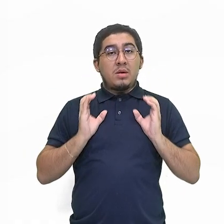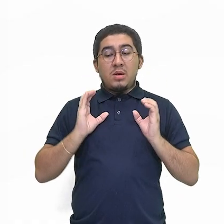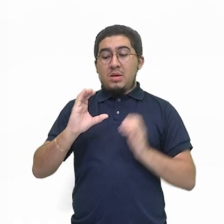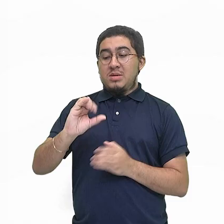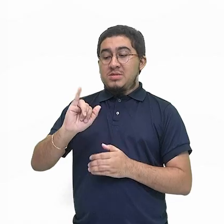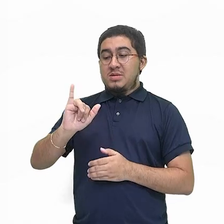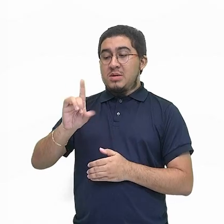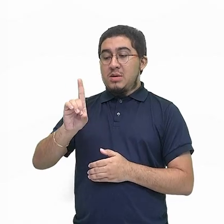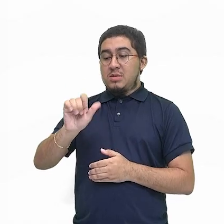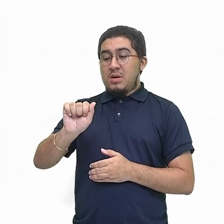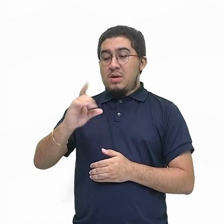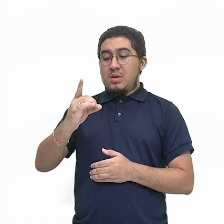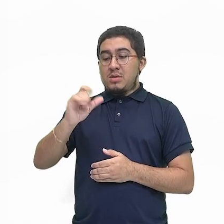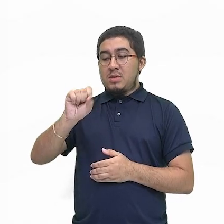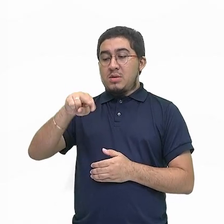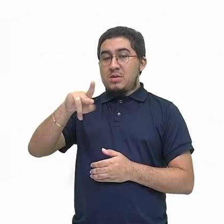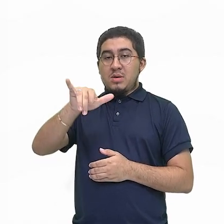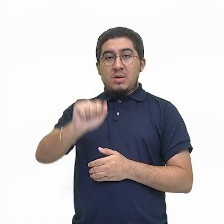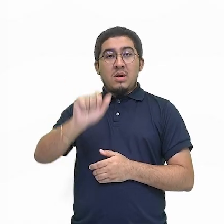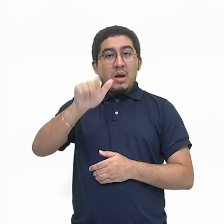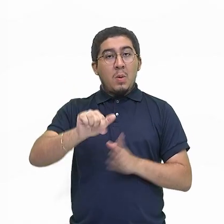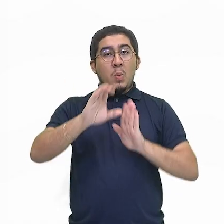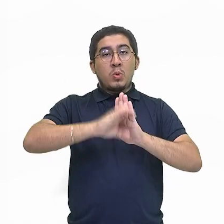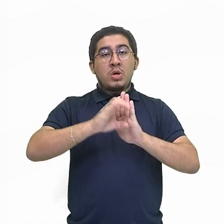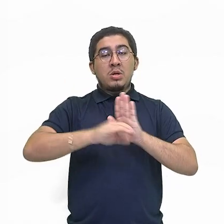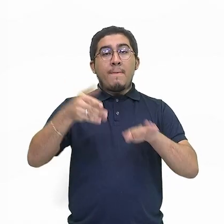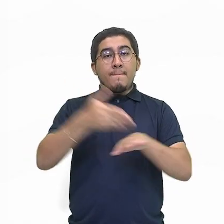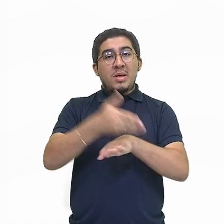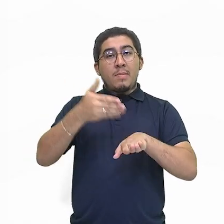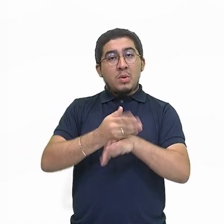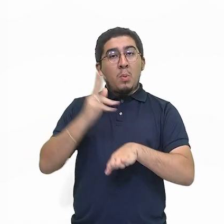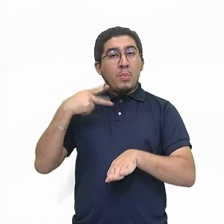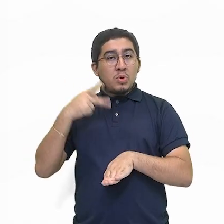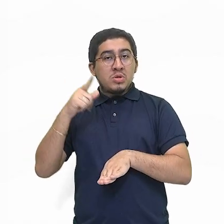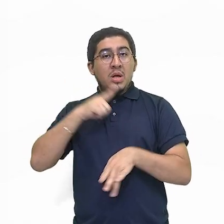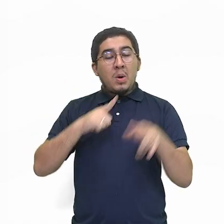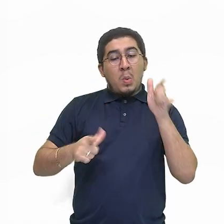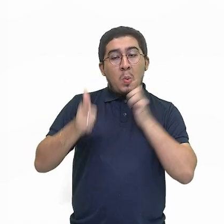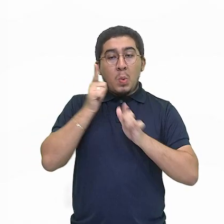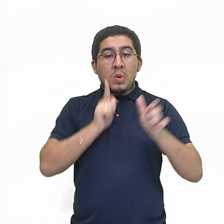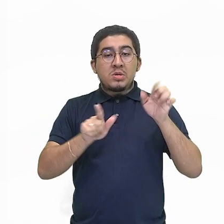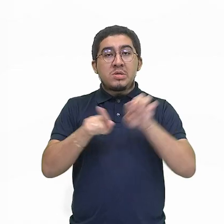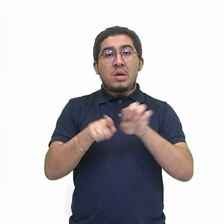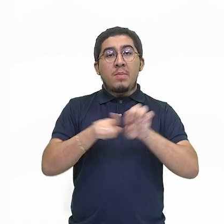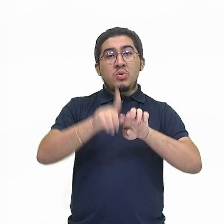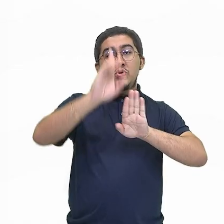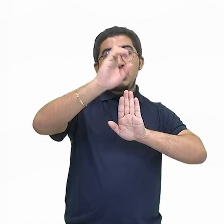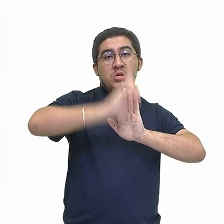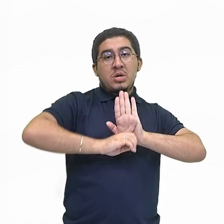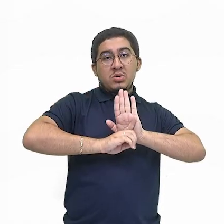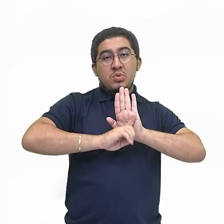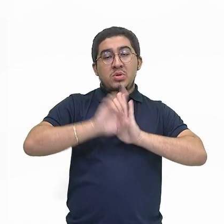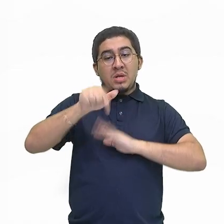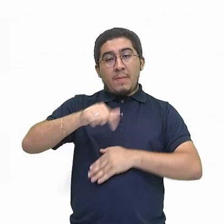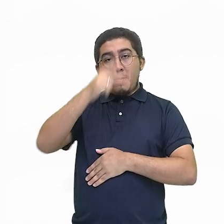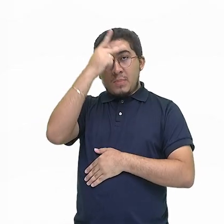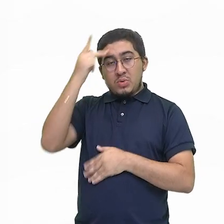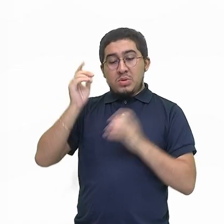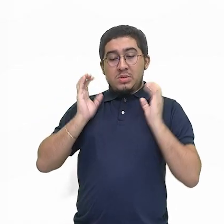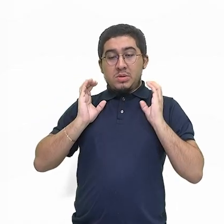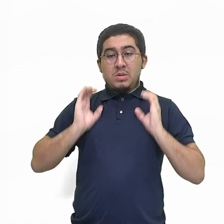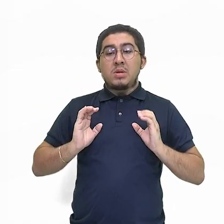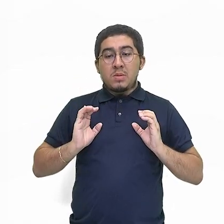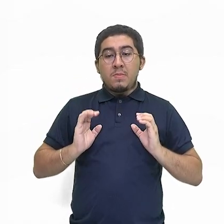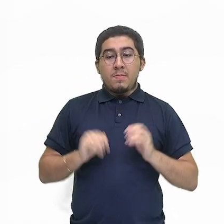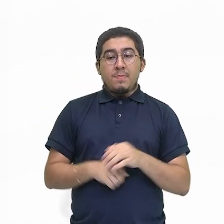participação política que está vinculado à conquista dos direitos de cidadania. Tem